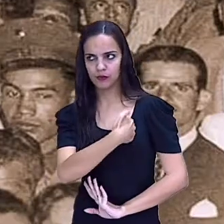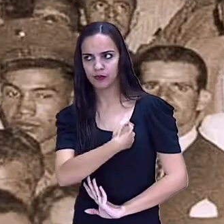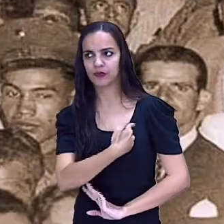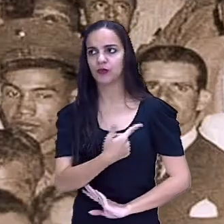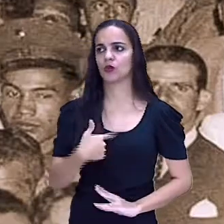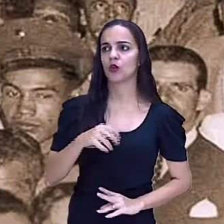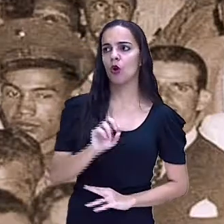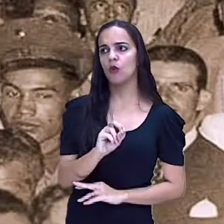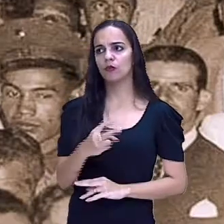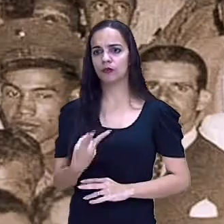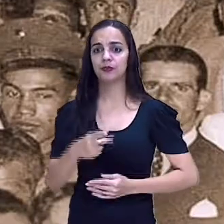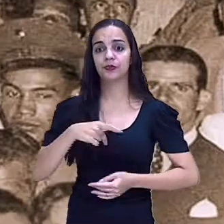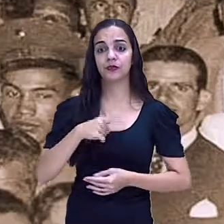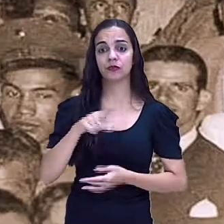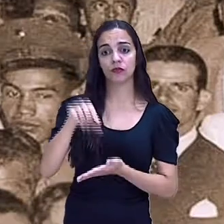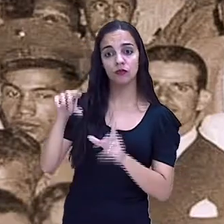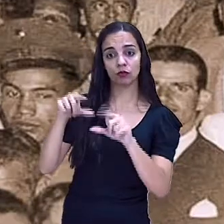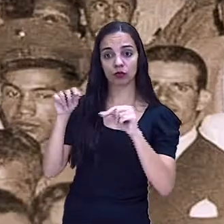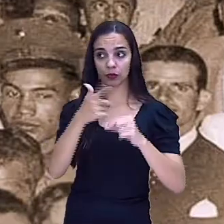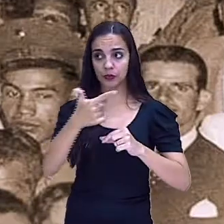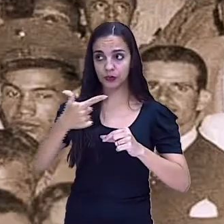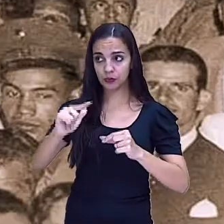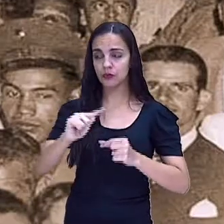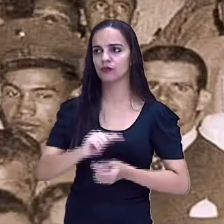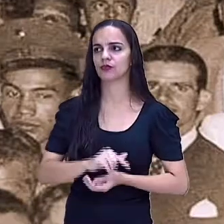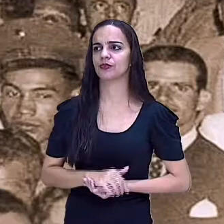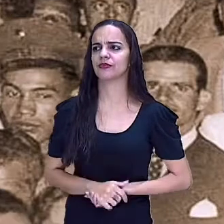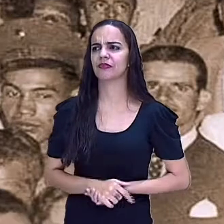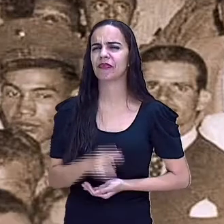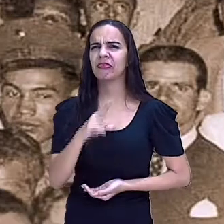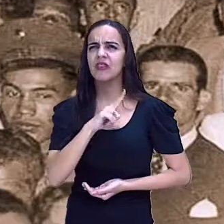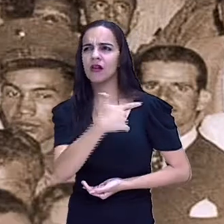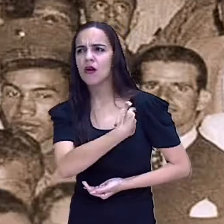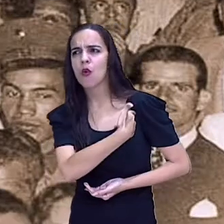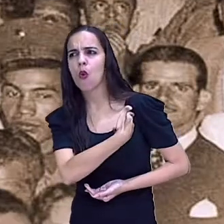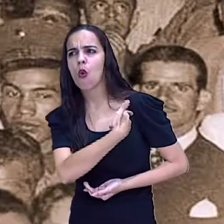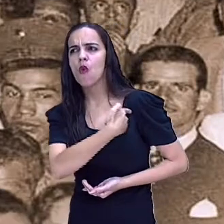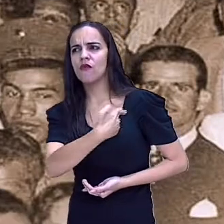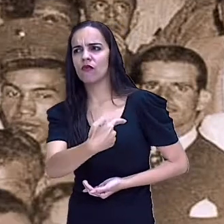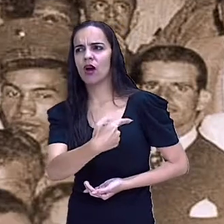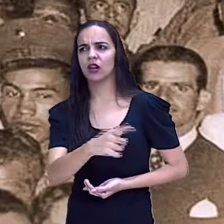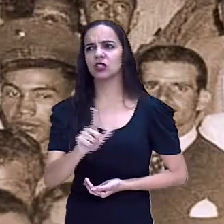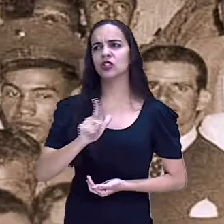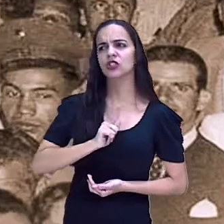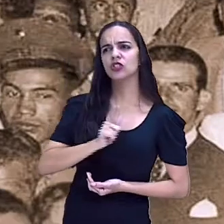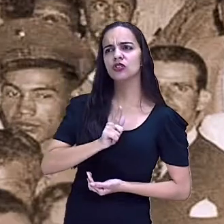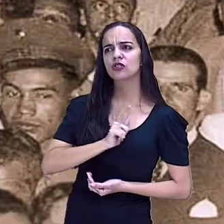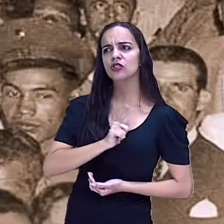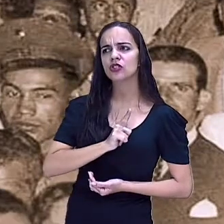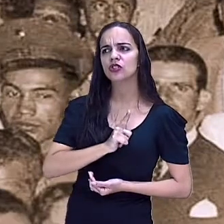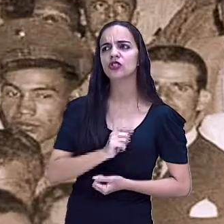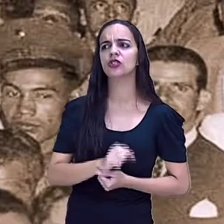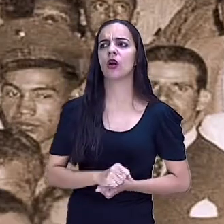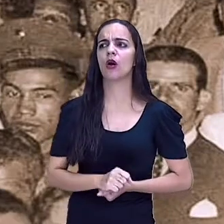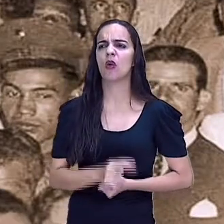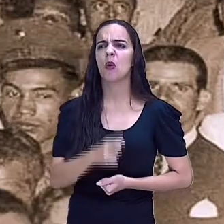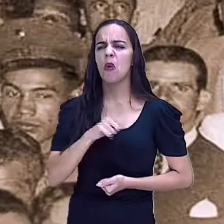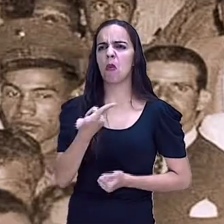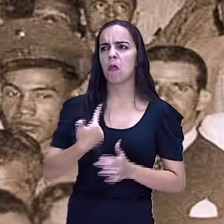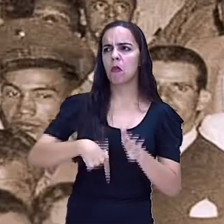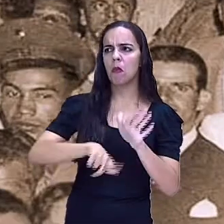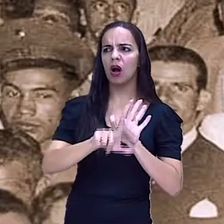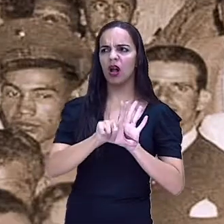das eleições. Além disso, Vargas decretou em agosto uma lei contra o trust, que é